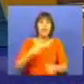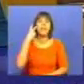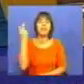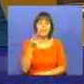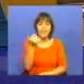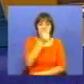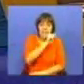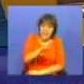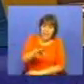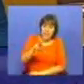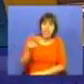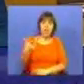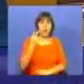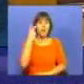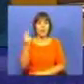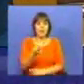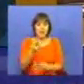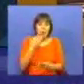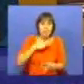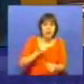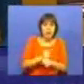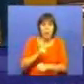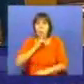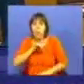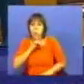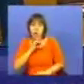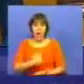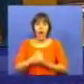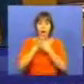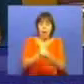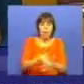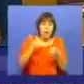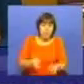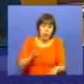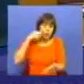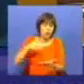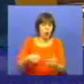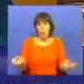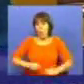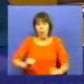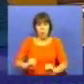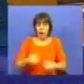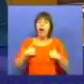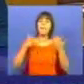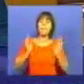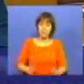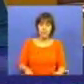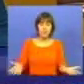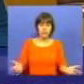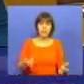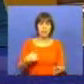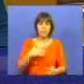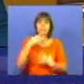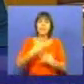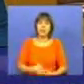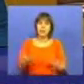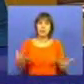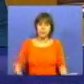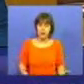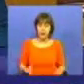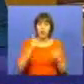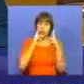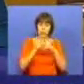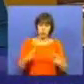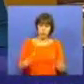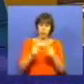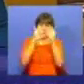de 500 euros e a viver de biscates. Não há, pois, resultados. E precisávamos de credibilidade.